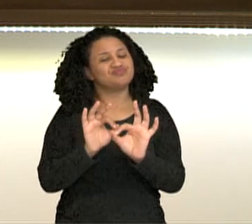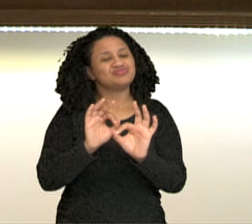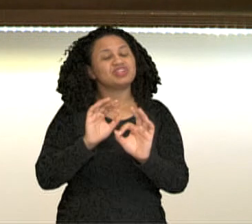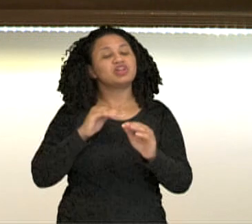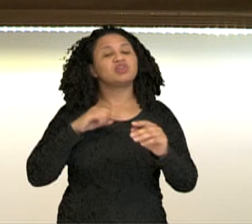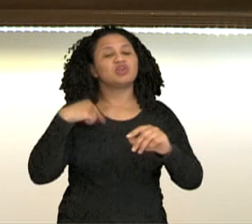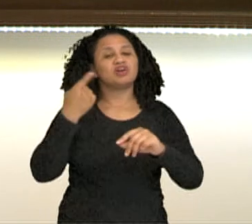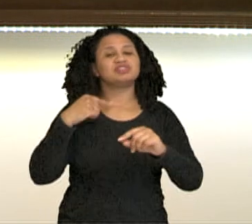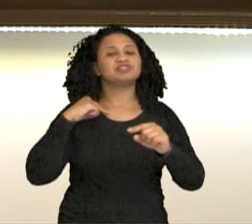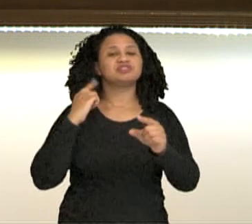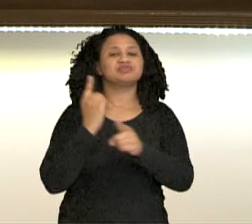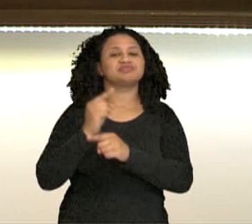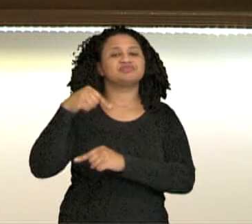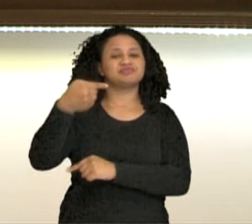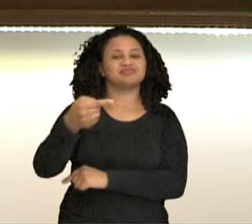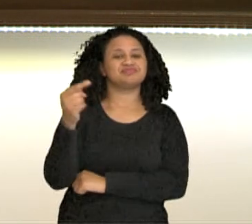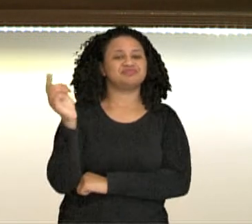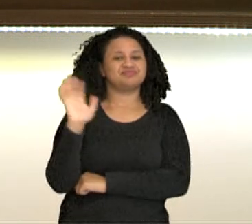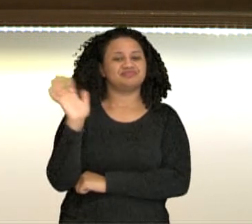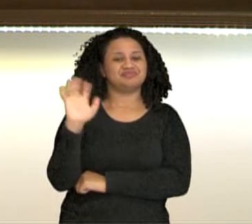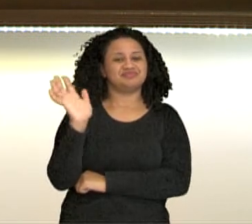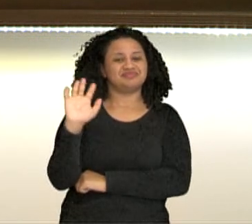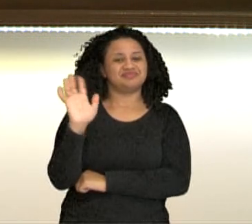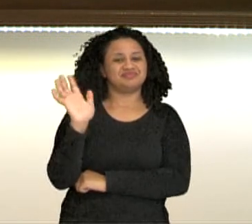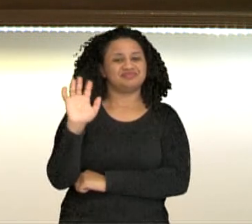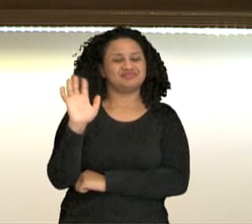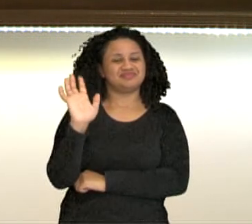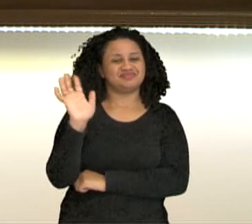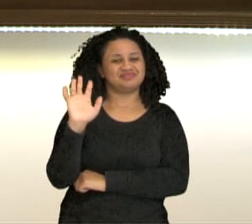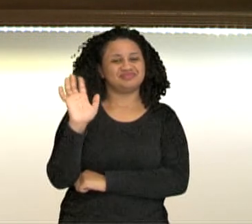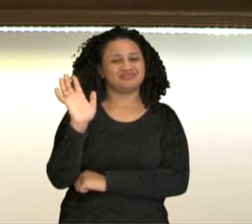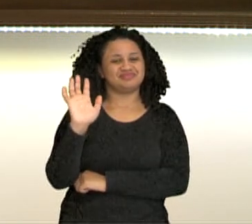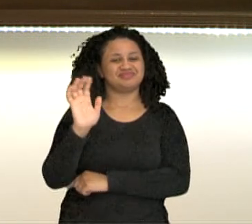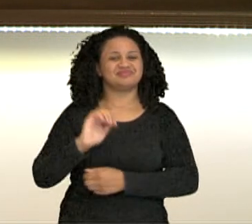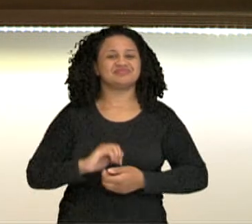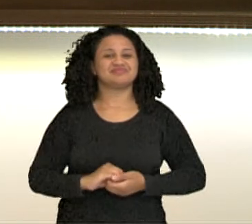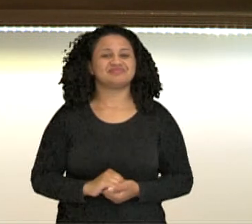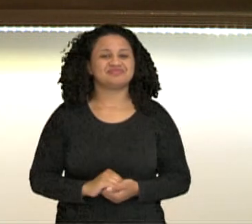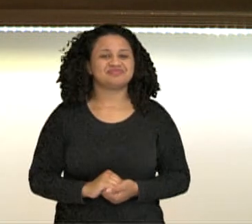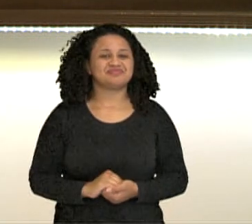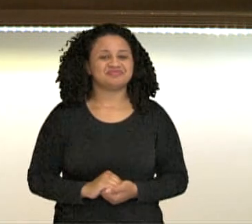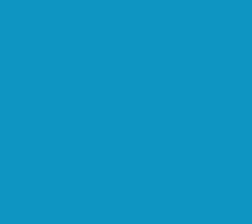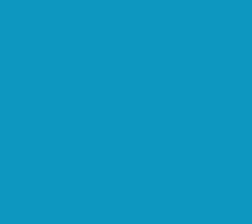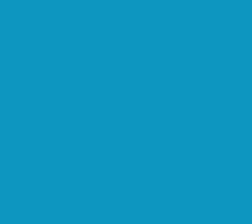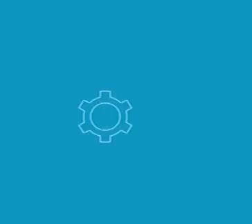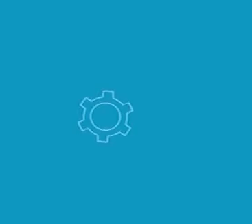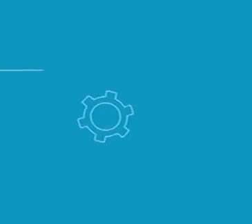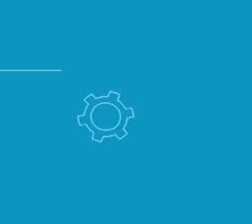gente se vê por aí, tá bom? Até mais, pessoal do sexto ano. Tchau, tchau.